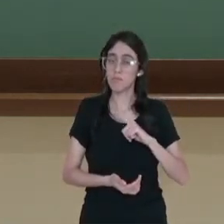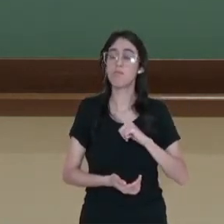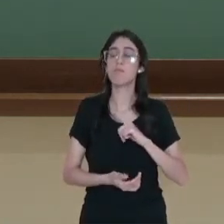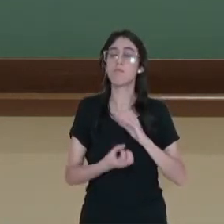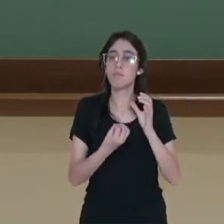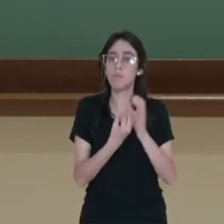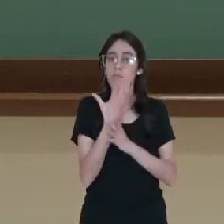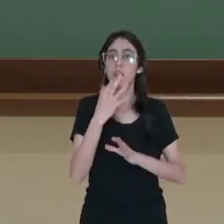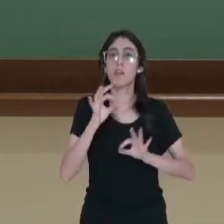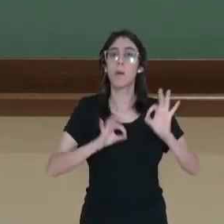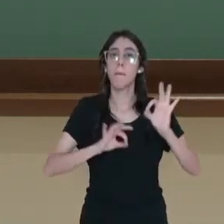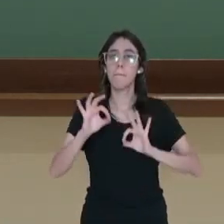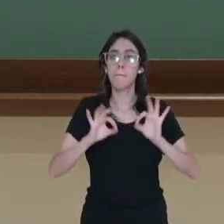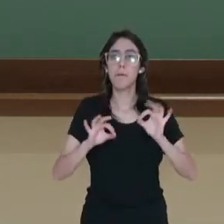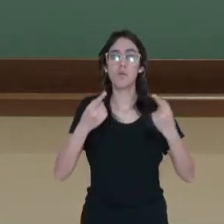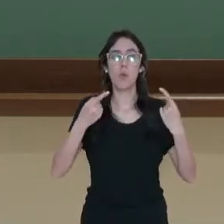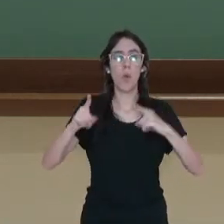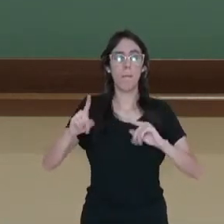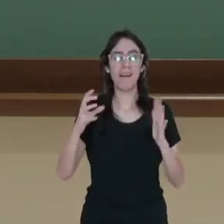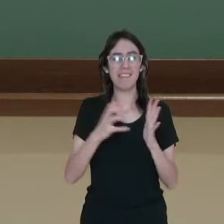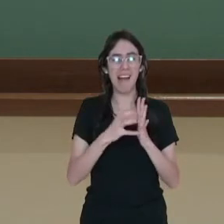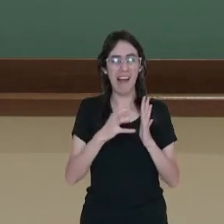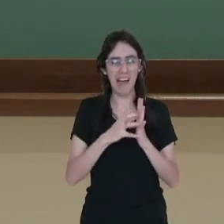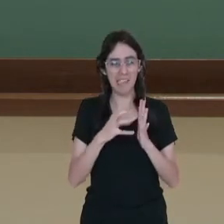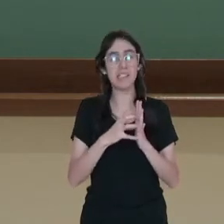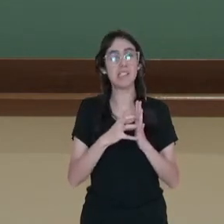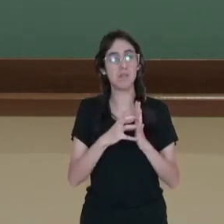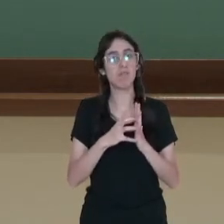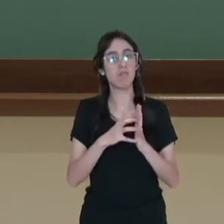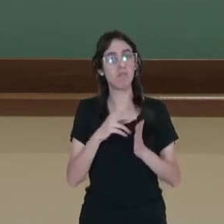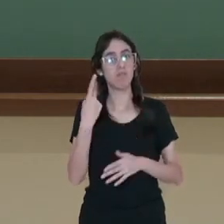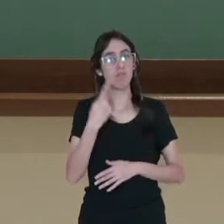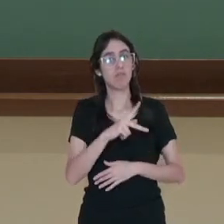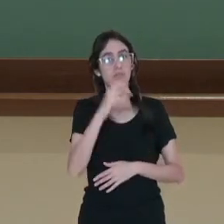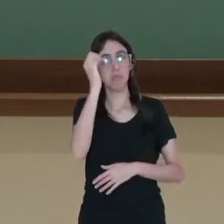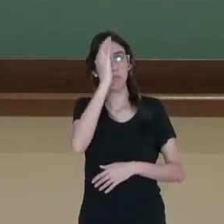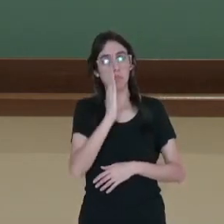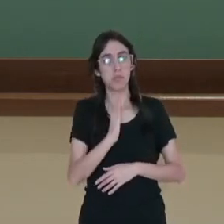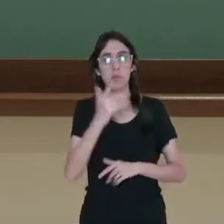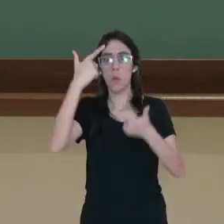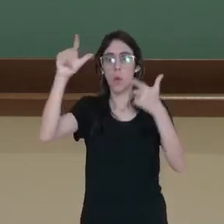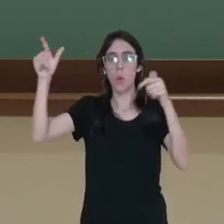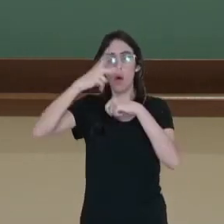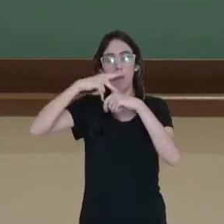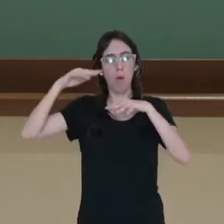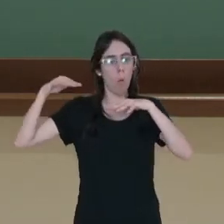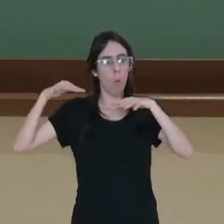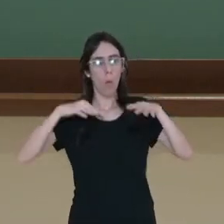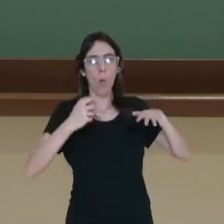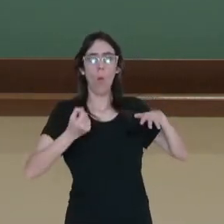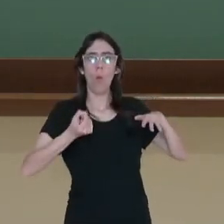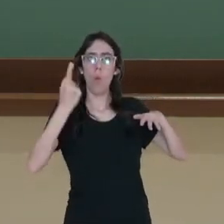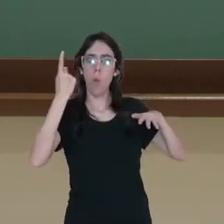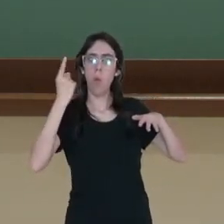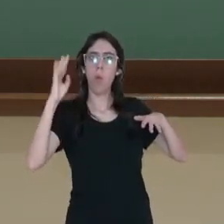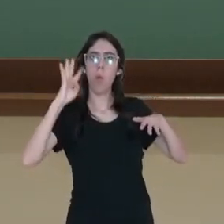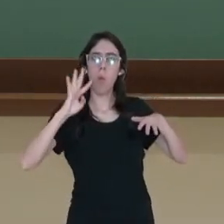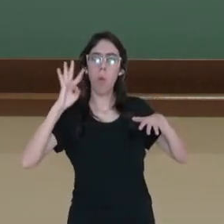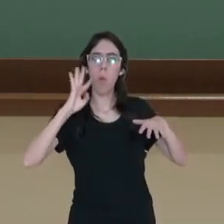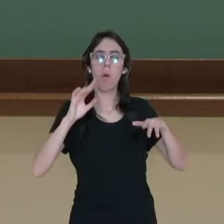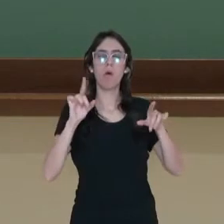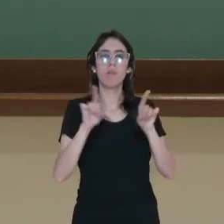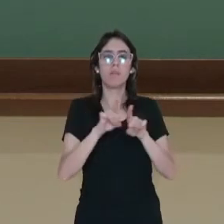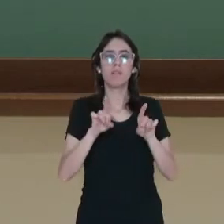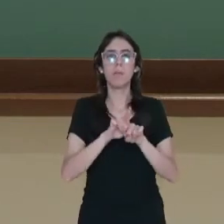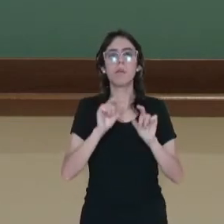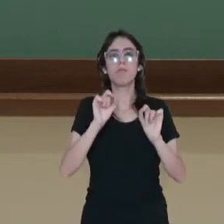de combate à AIDS. Esse programa brasileiro se tornou referência mundial, quebra de patentes de